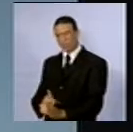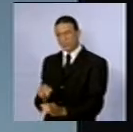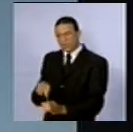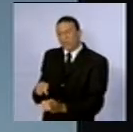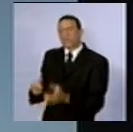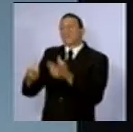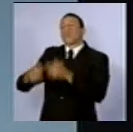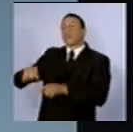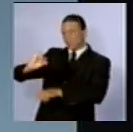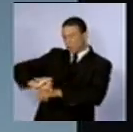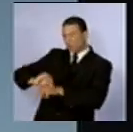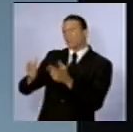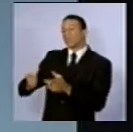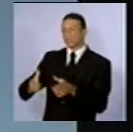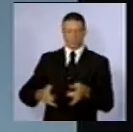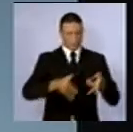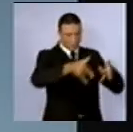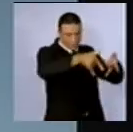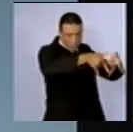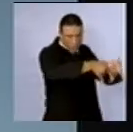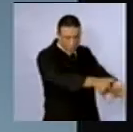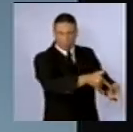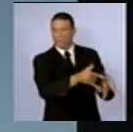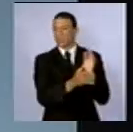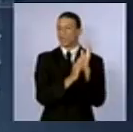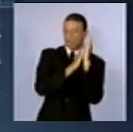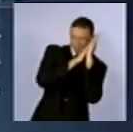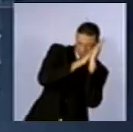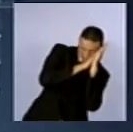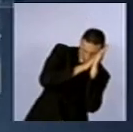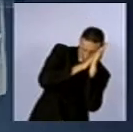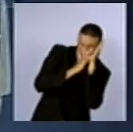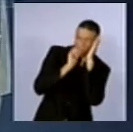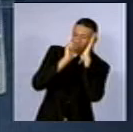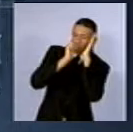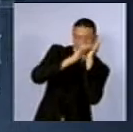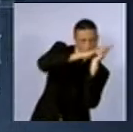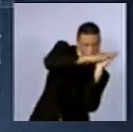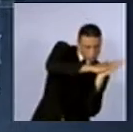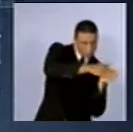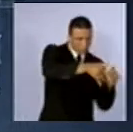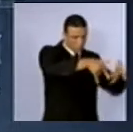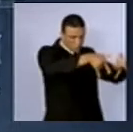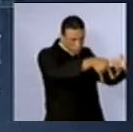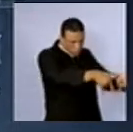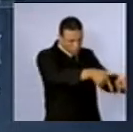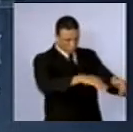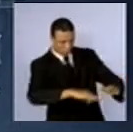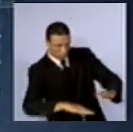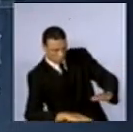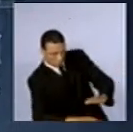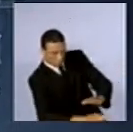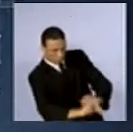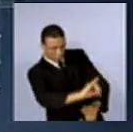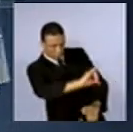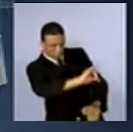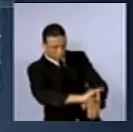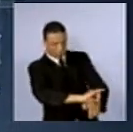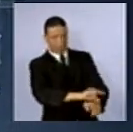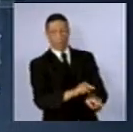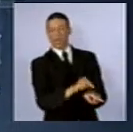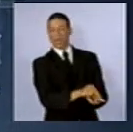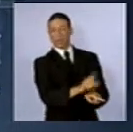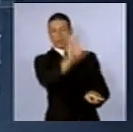criança né nós deixávamos lá por 24 horas então tava ah toda a informação do da as